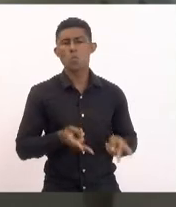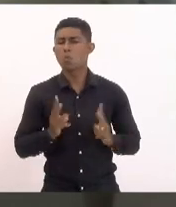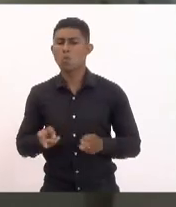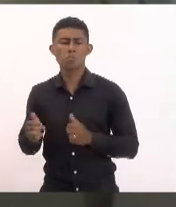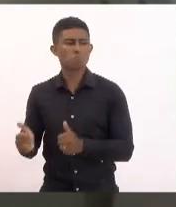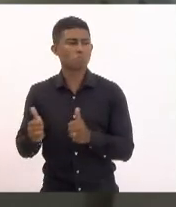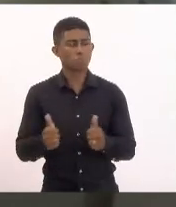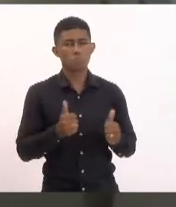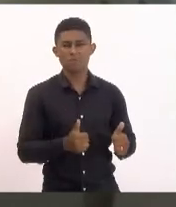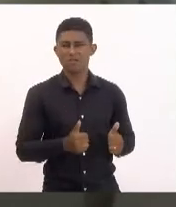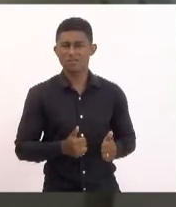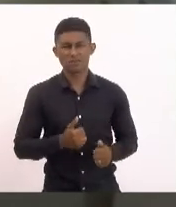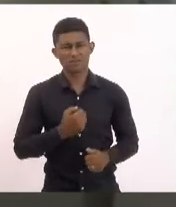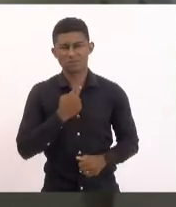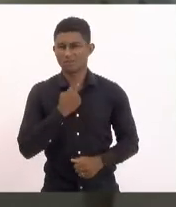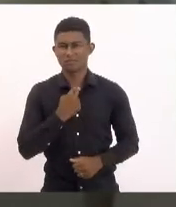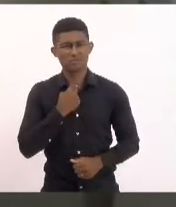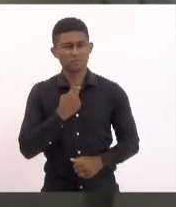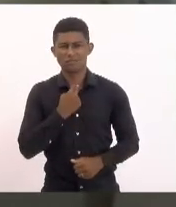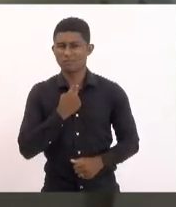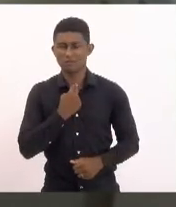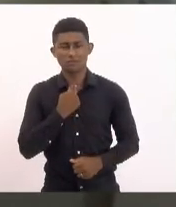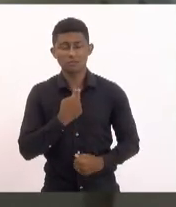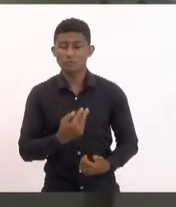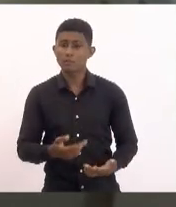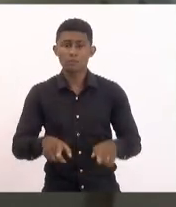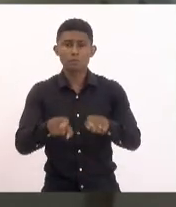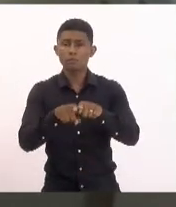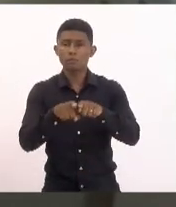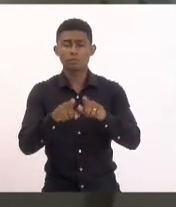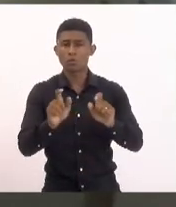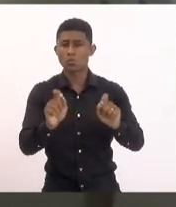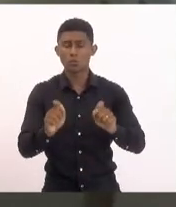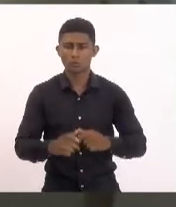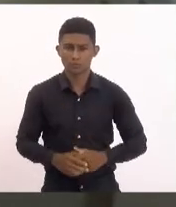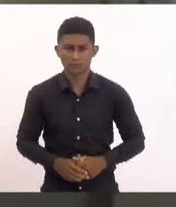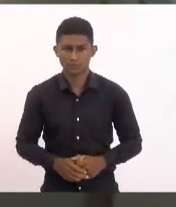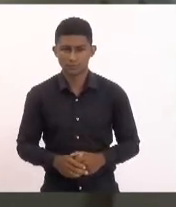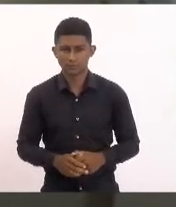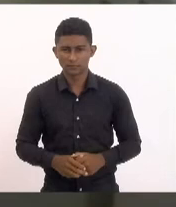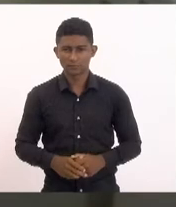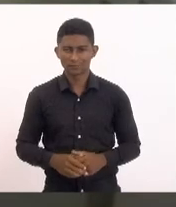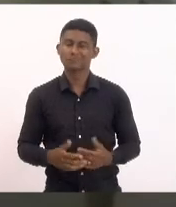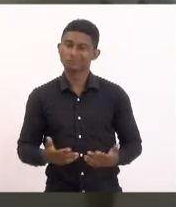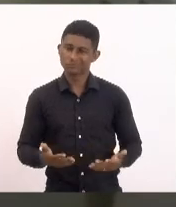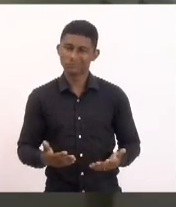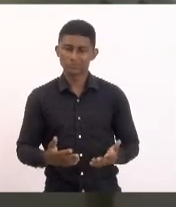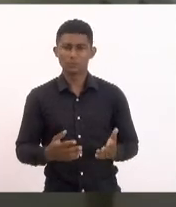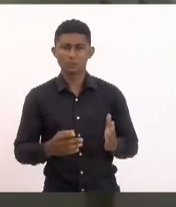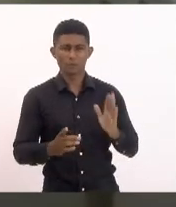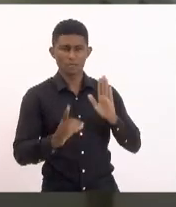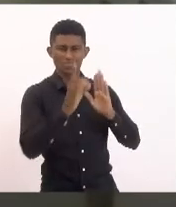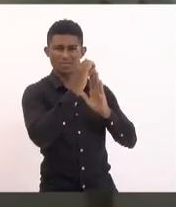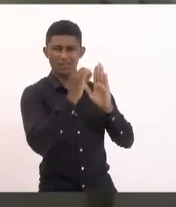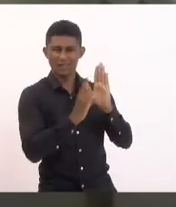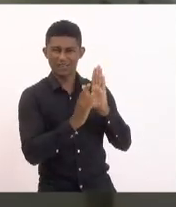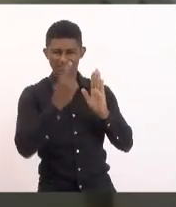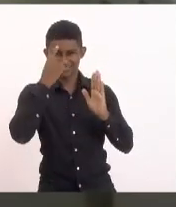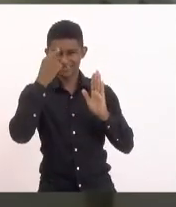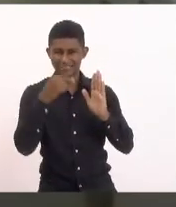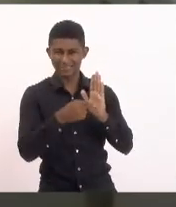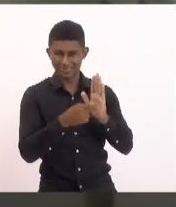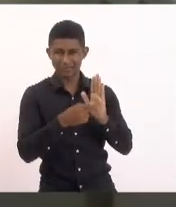é inadmissível, como também a questão de revogar um decreto que está permitindo que